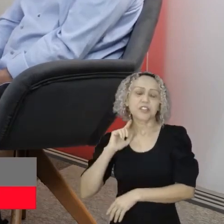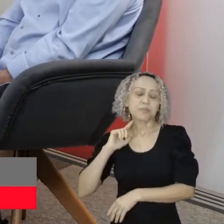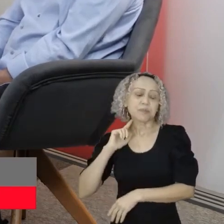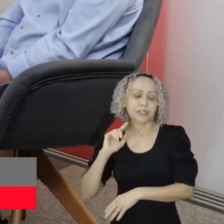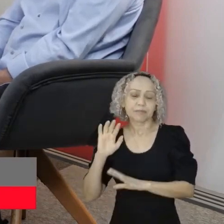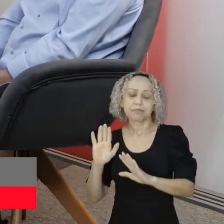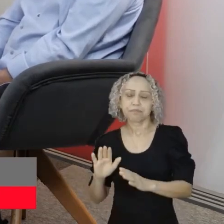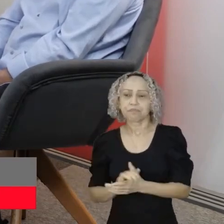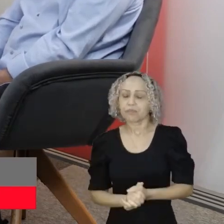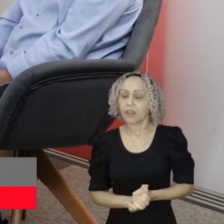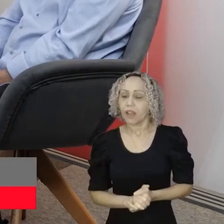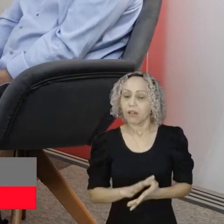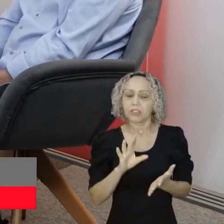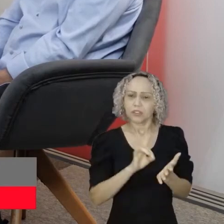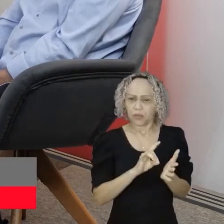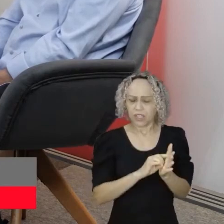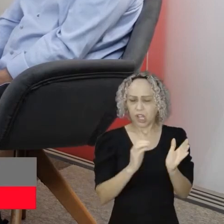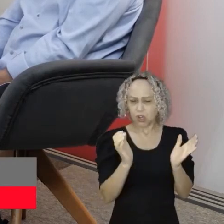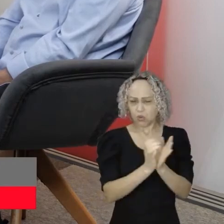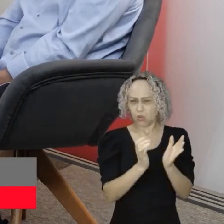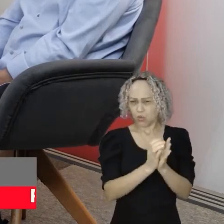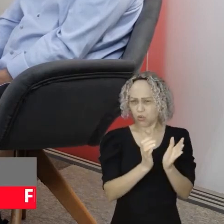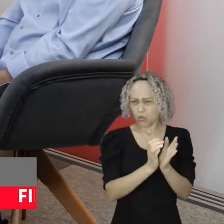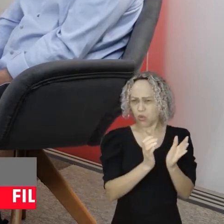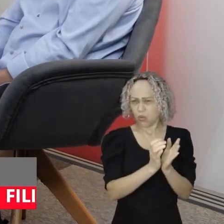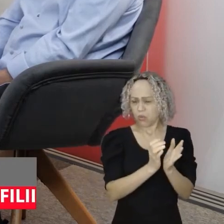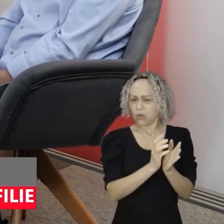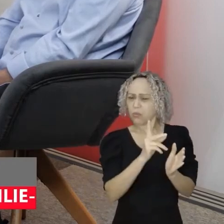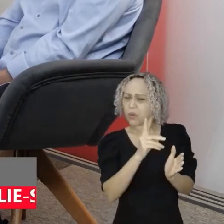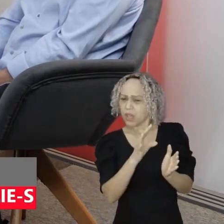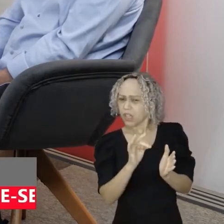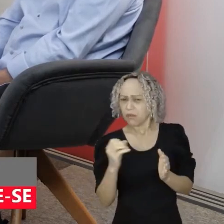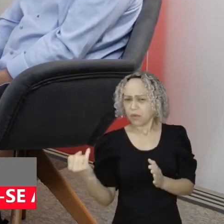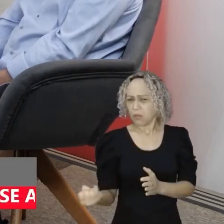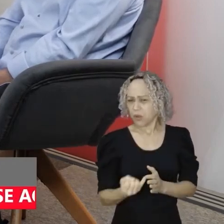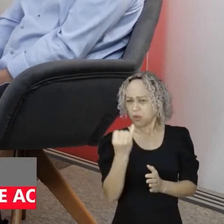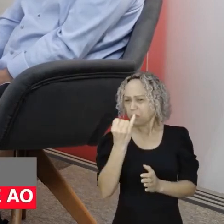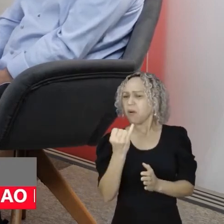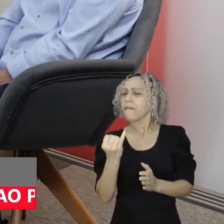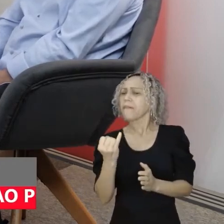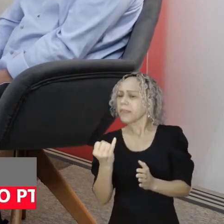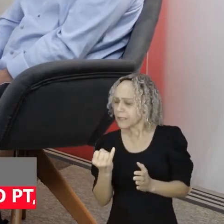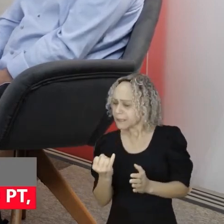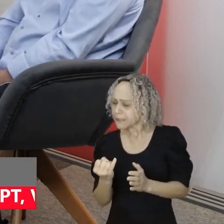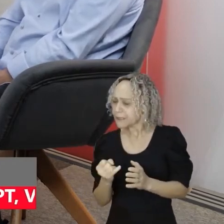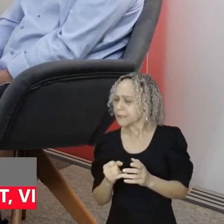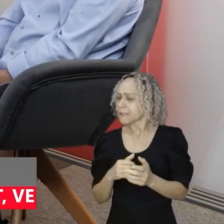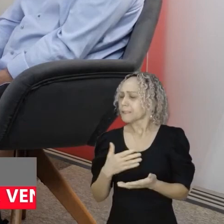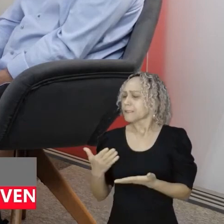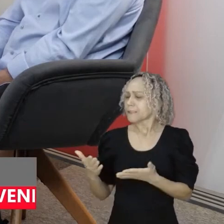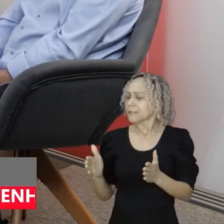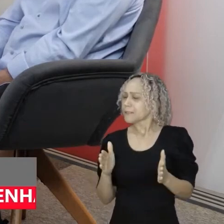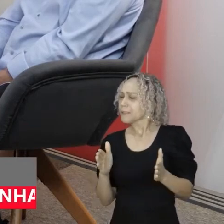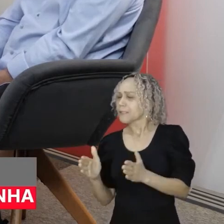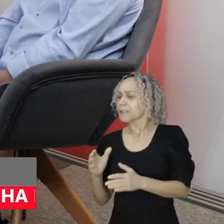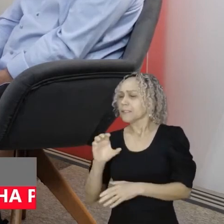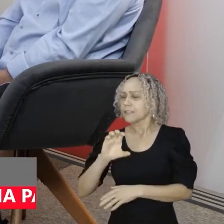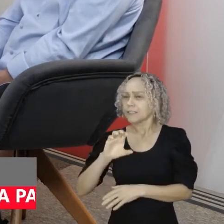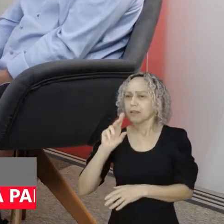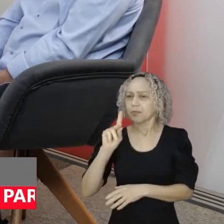da bancada. Eu queria também saber, deputado, eu e o Brasil inteiro queremos saber, né, em relação aos